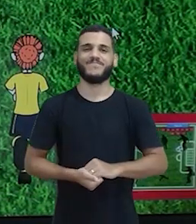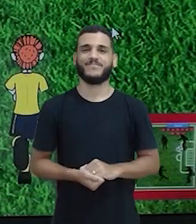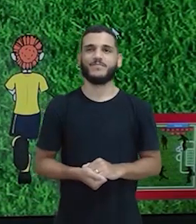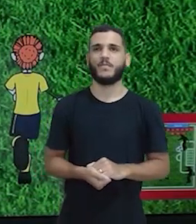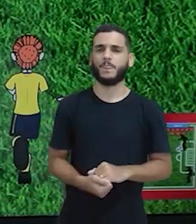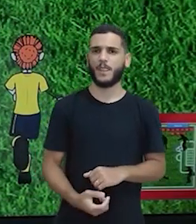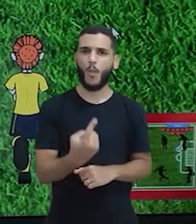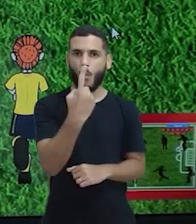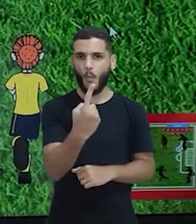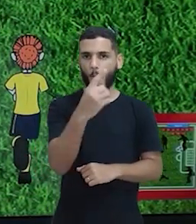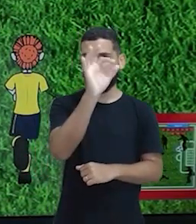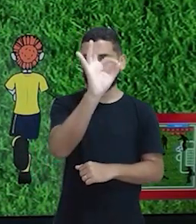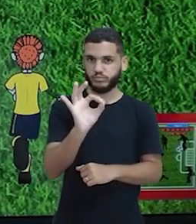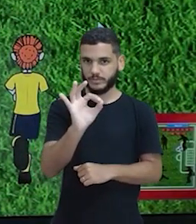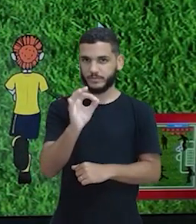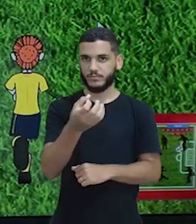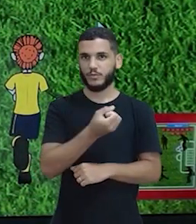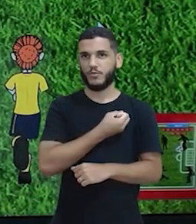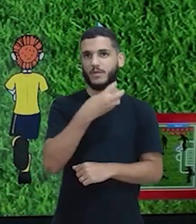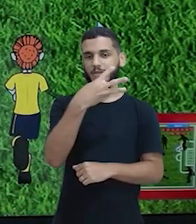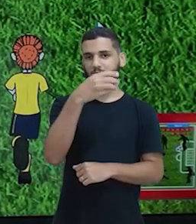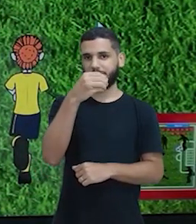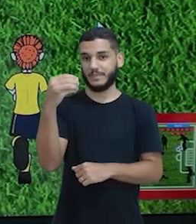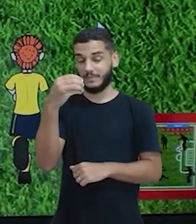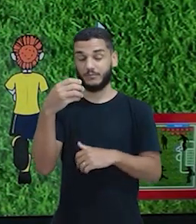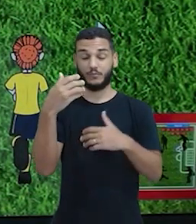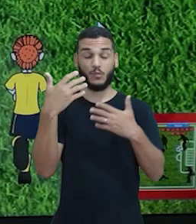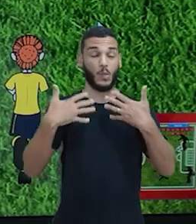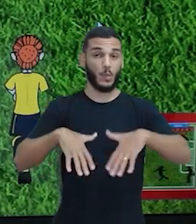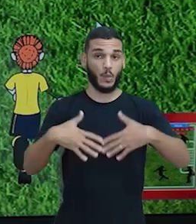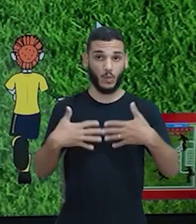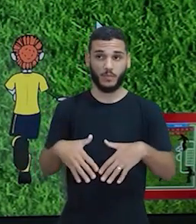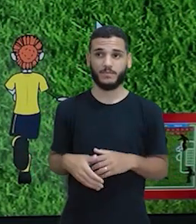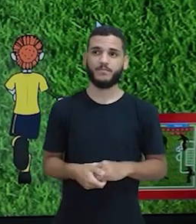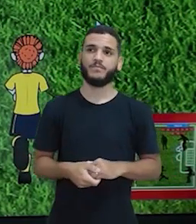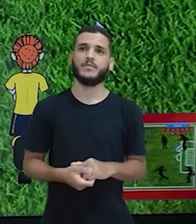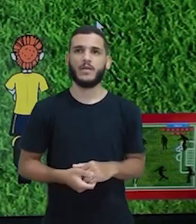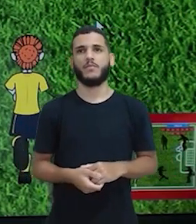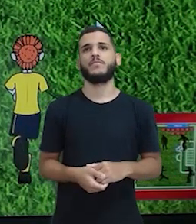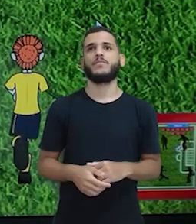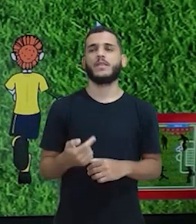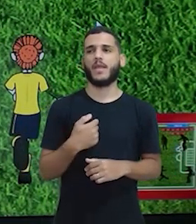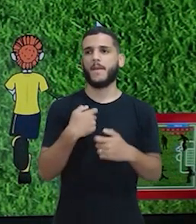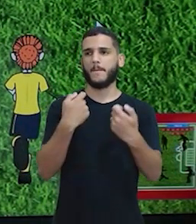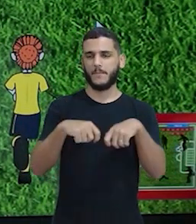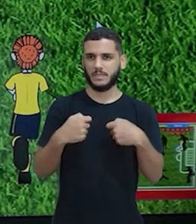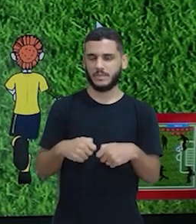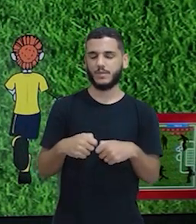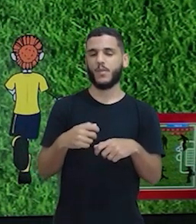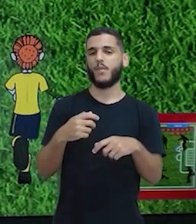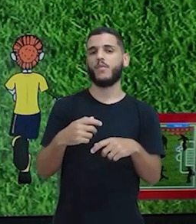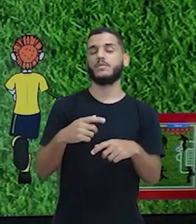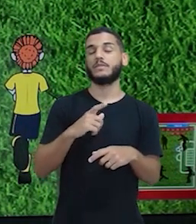1% de 300 1% eu vou cortar dois erros que é um sobre